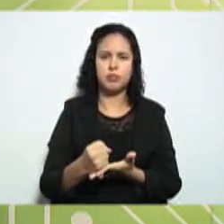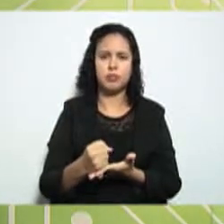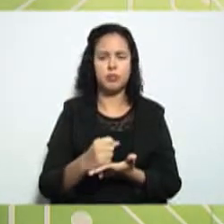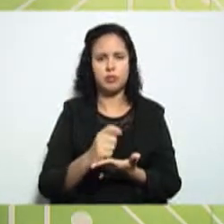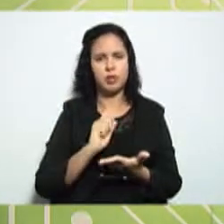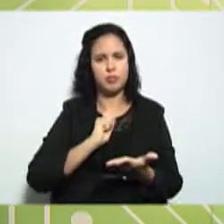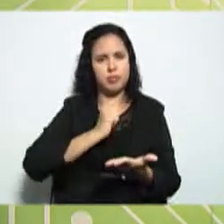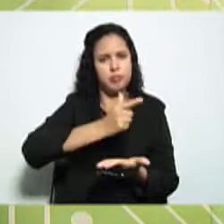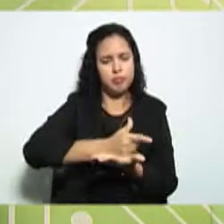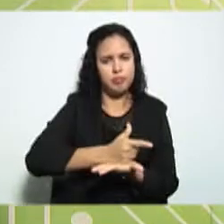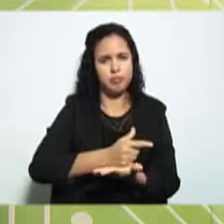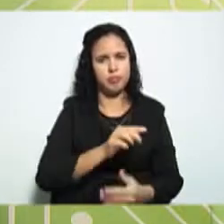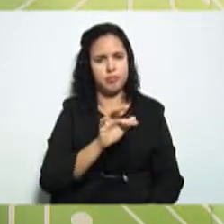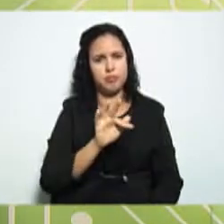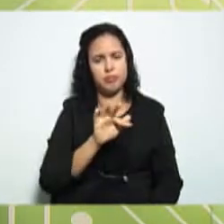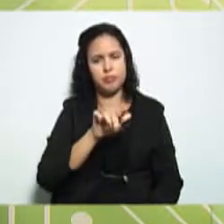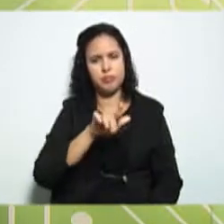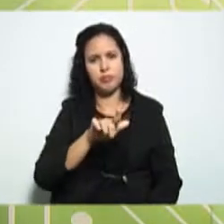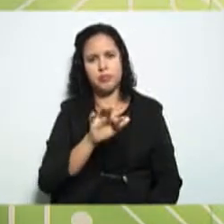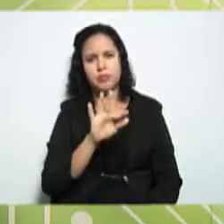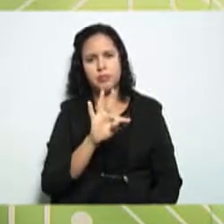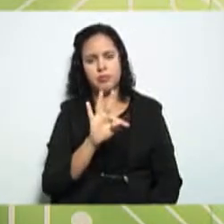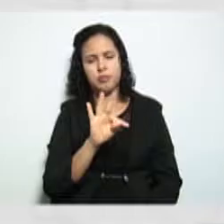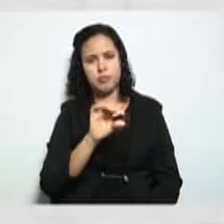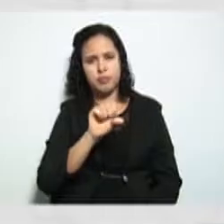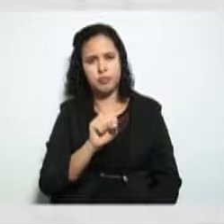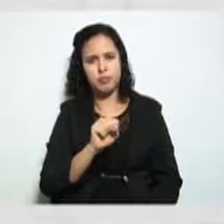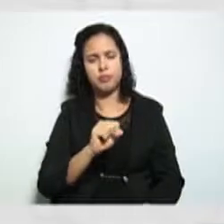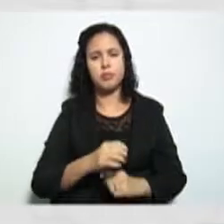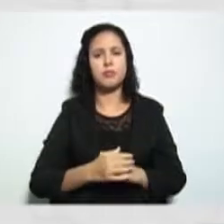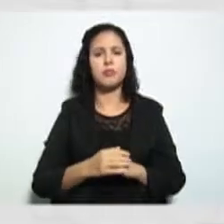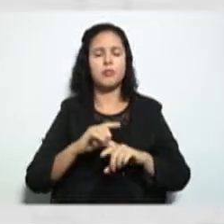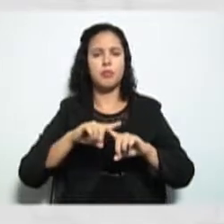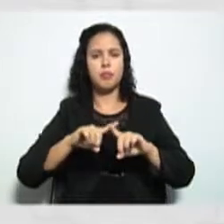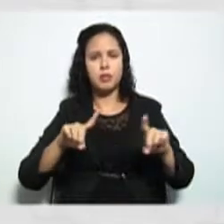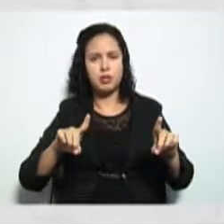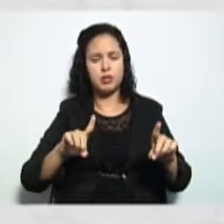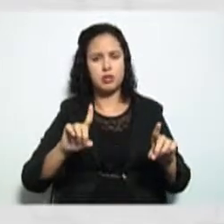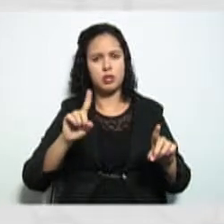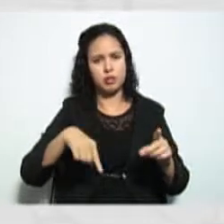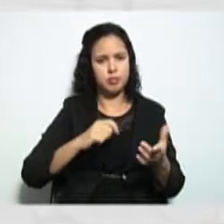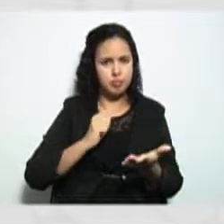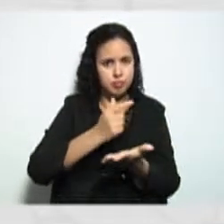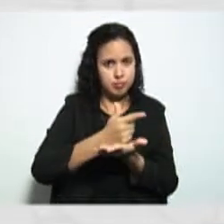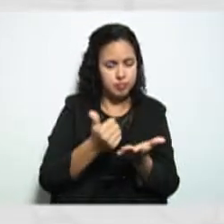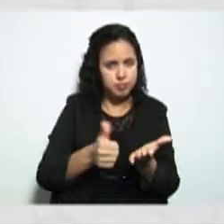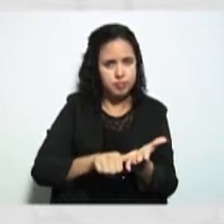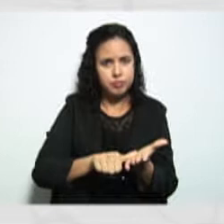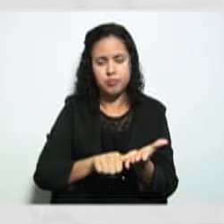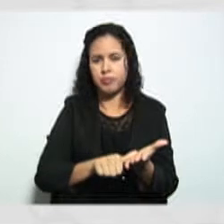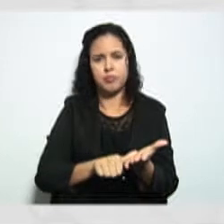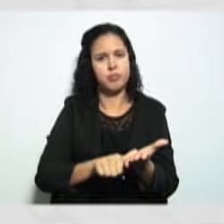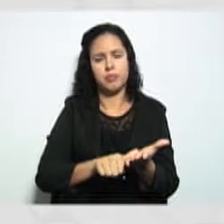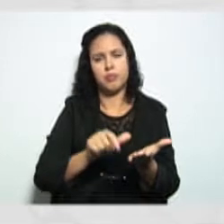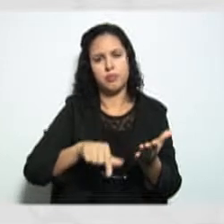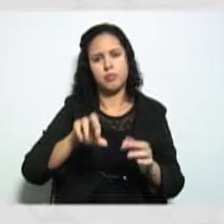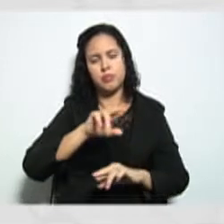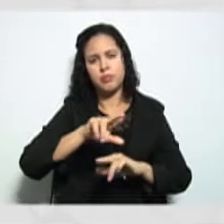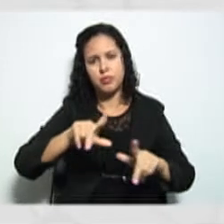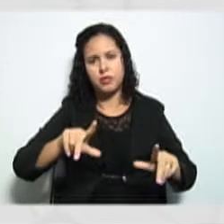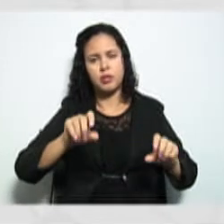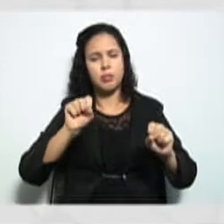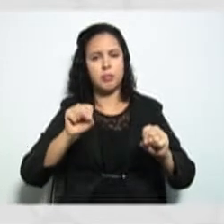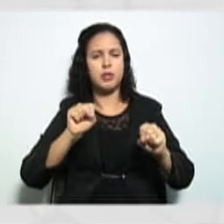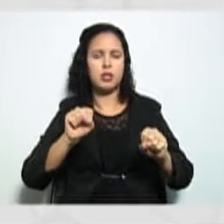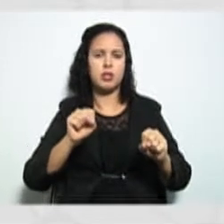esses impostos trabalhistas para esses empregados. Mas isso aí não é pago para o associado. Uhum. Quando a gente paga o